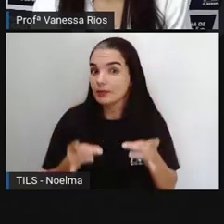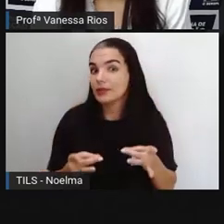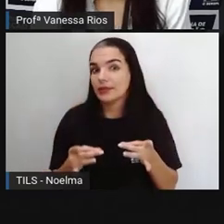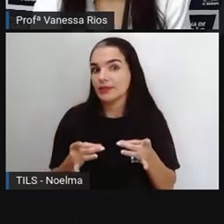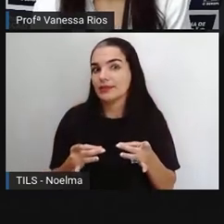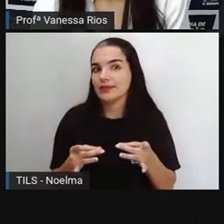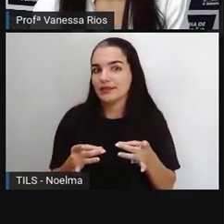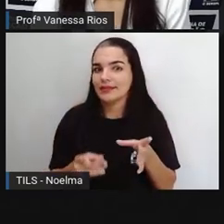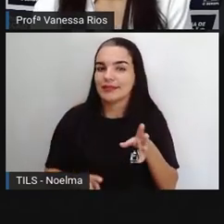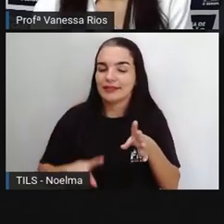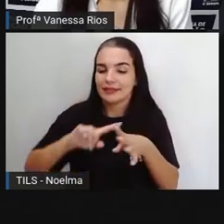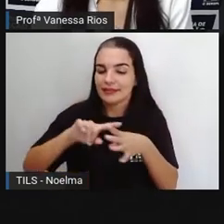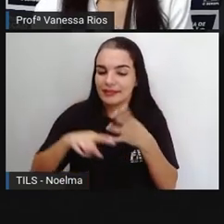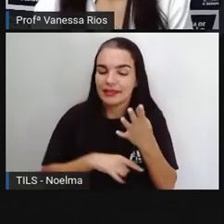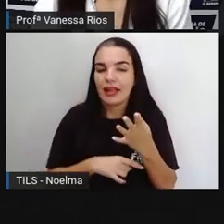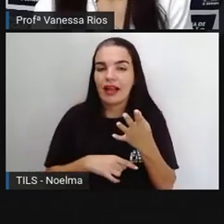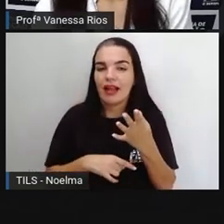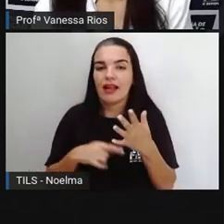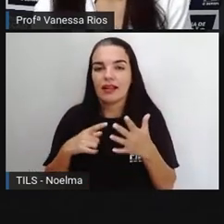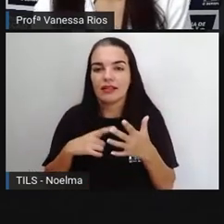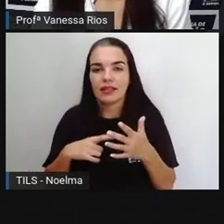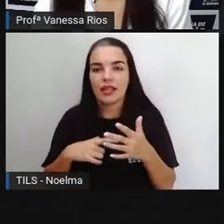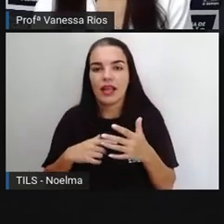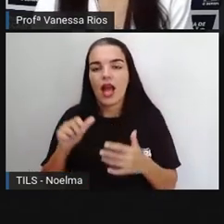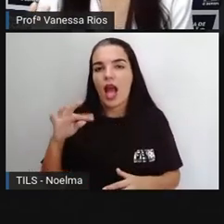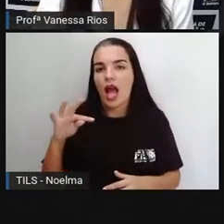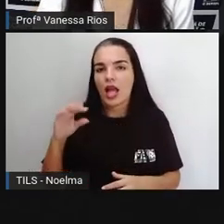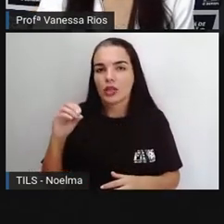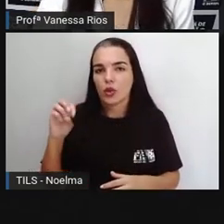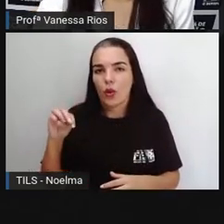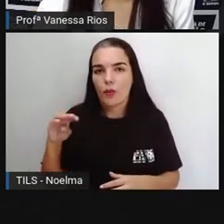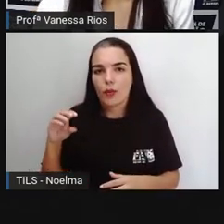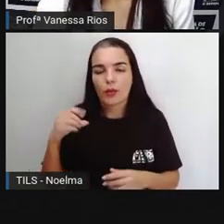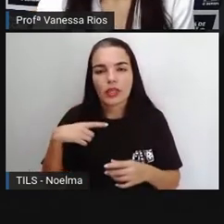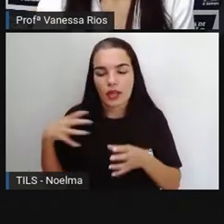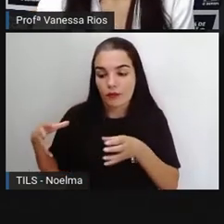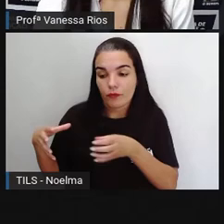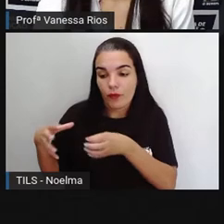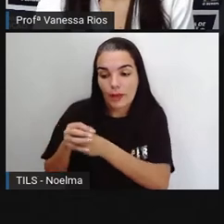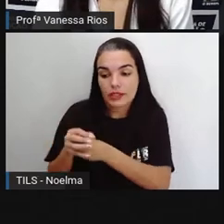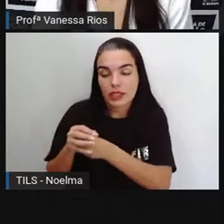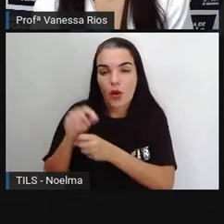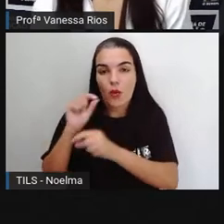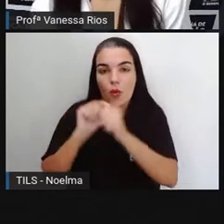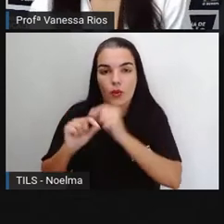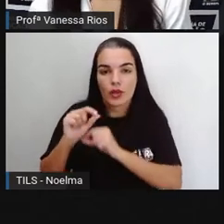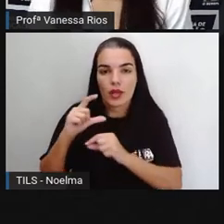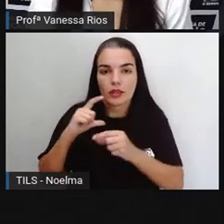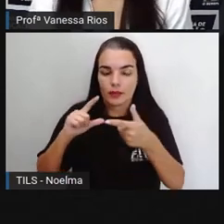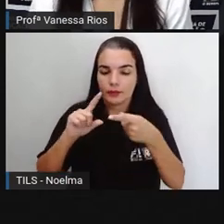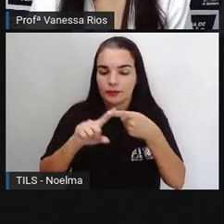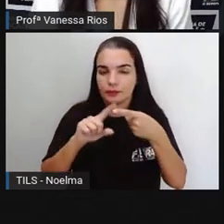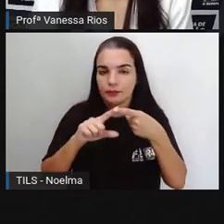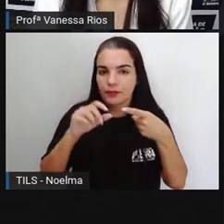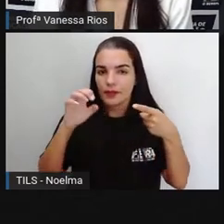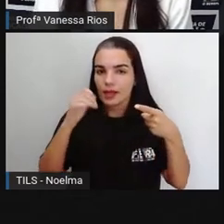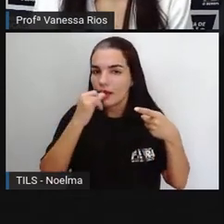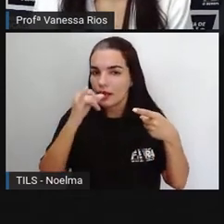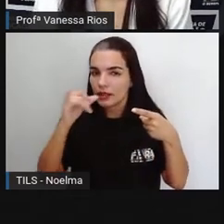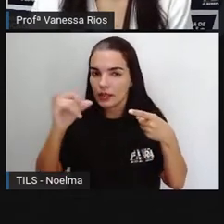não divisível, né? Cada átomo é formado aí por quantidades respectivas de